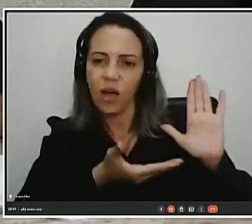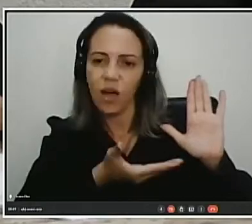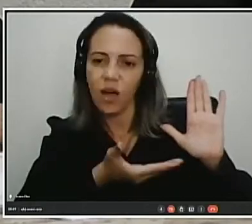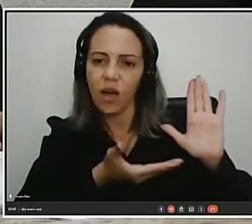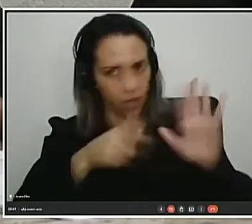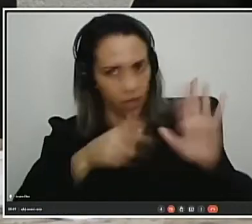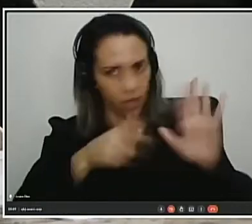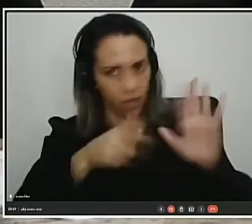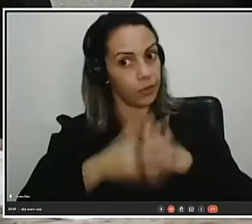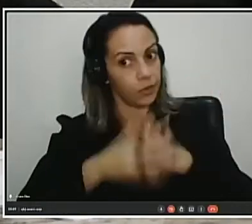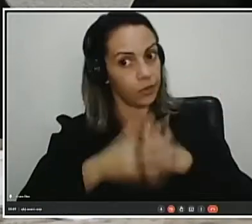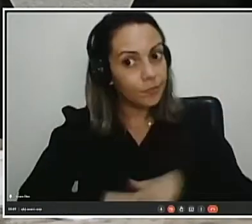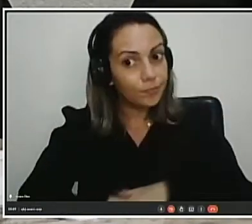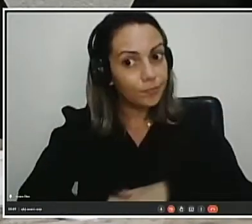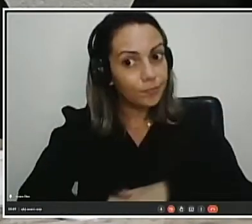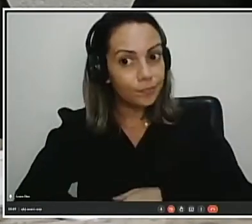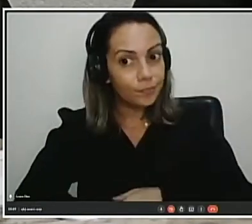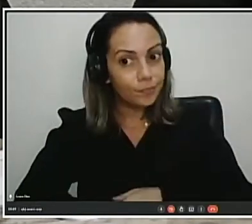Tá?